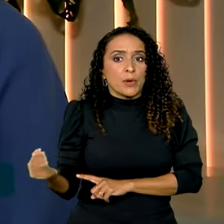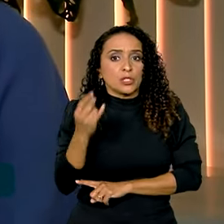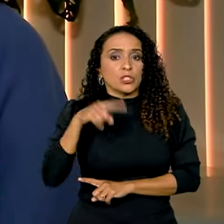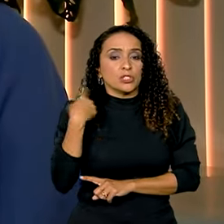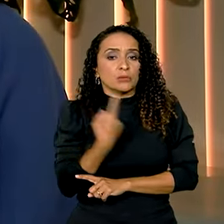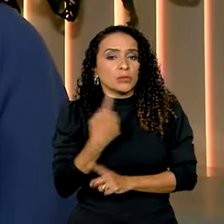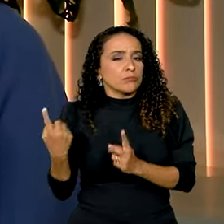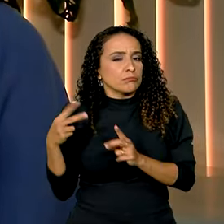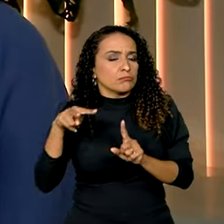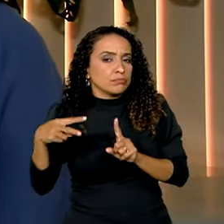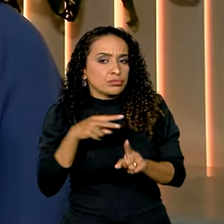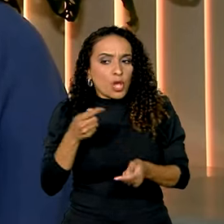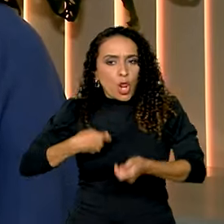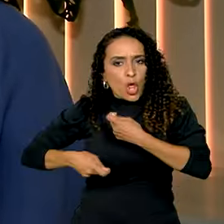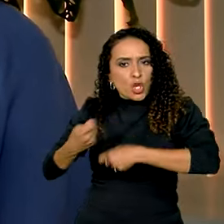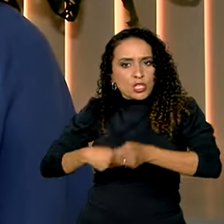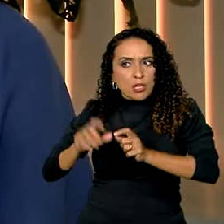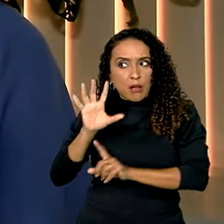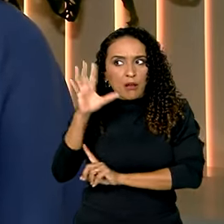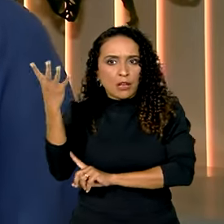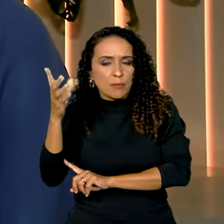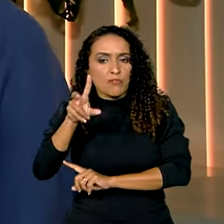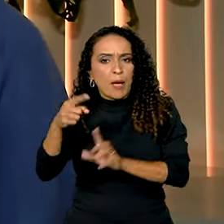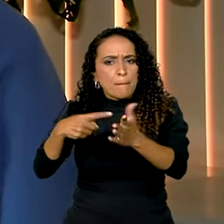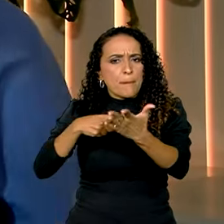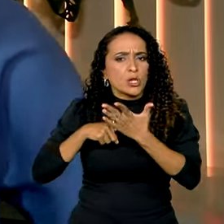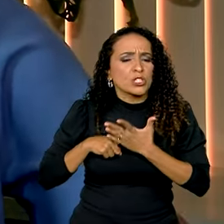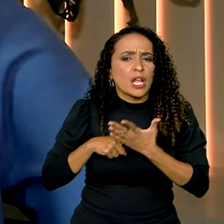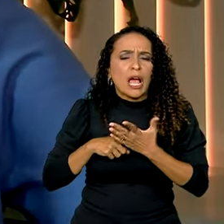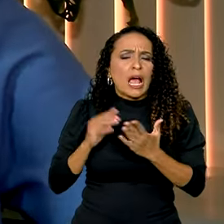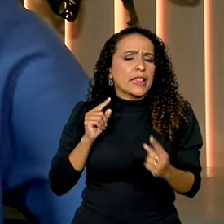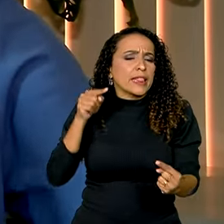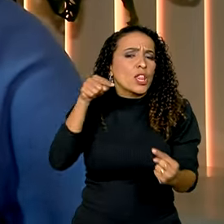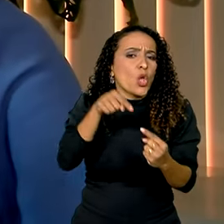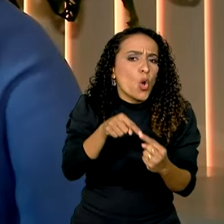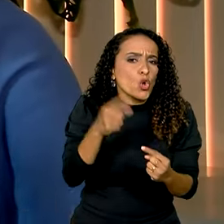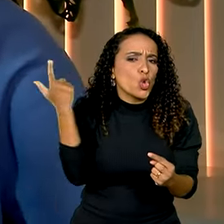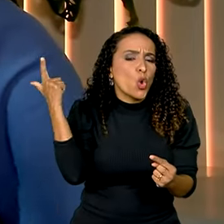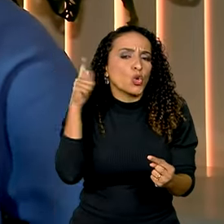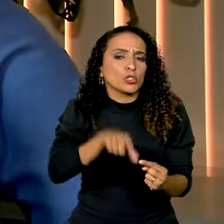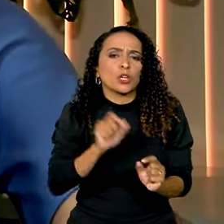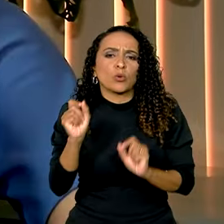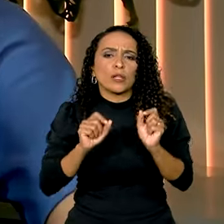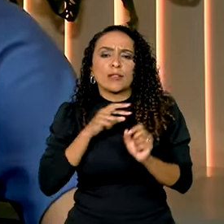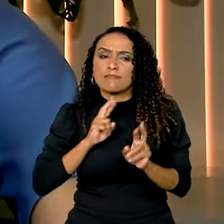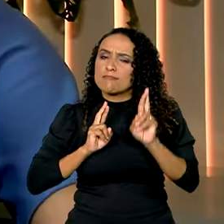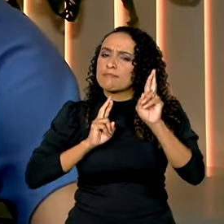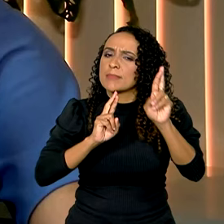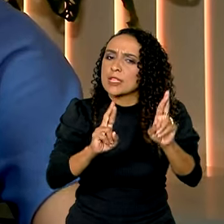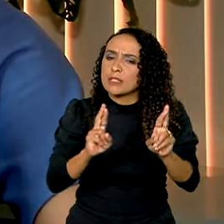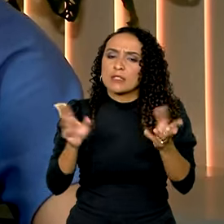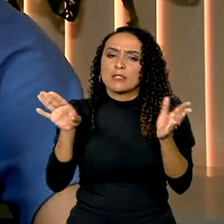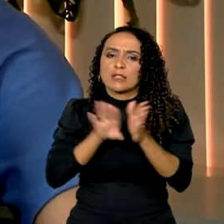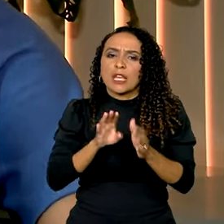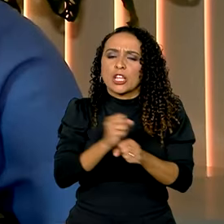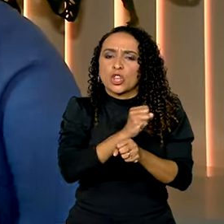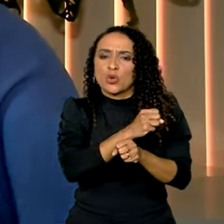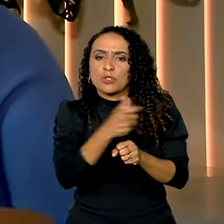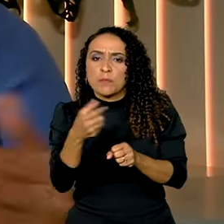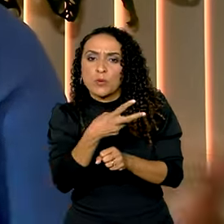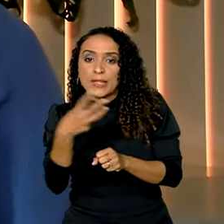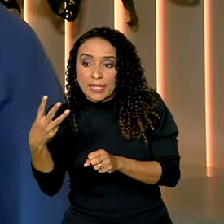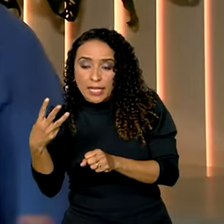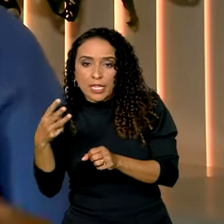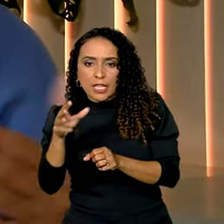ponto de vista de negociação climática. É uma COP que vai sinalizar até que ponto a gente vai realmente conseguir ou ter uma esperança de chegar em 2030 com